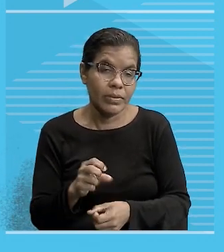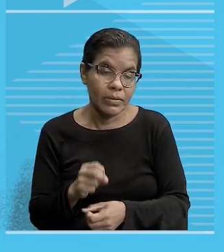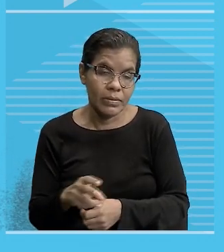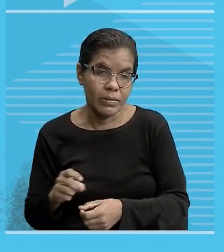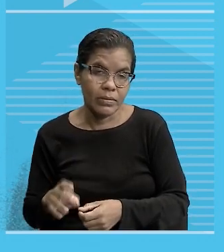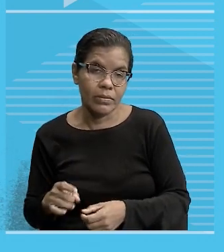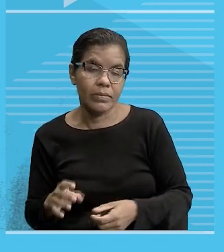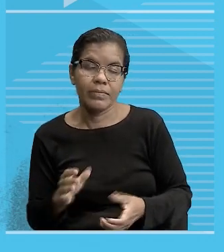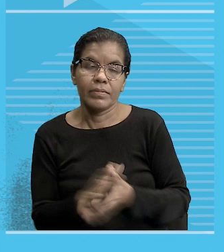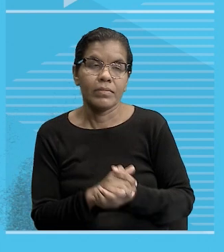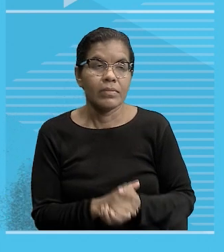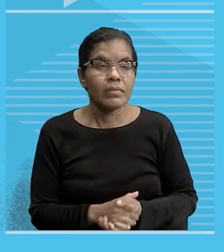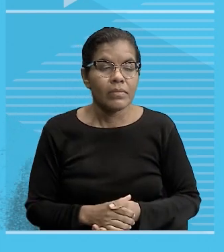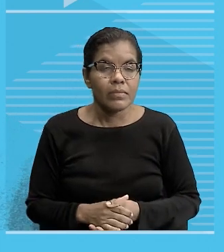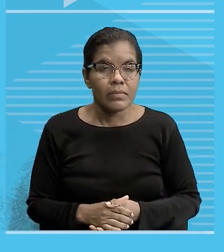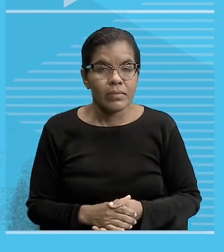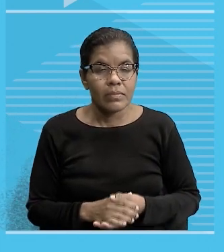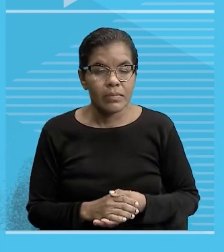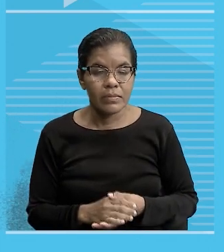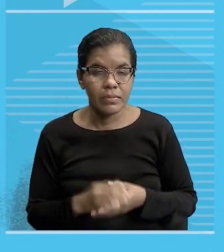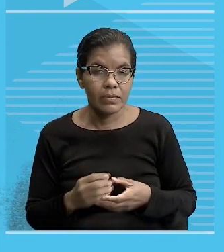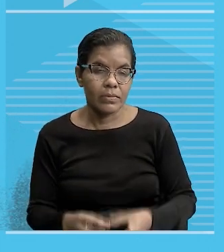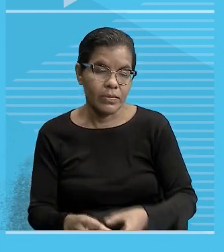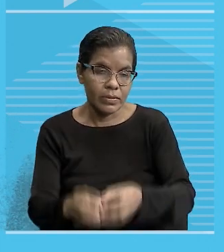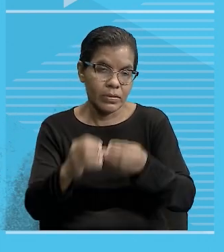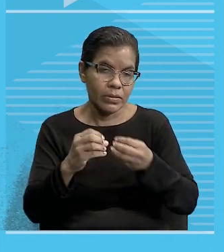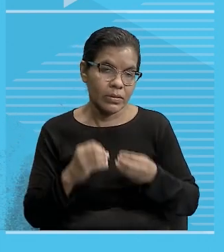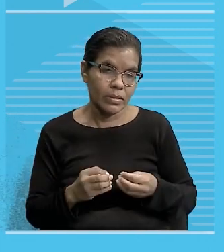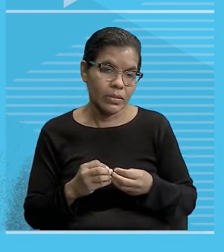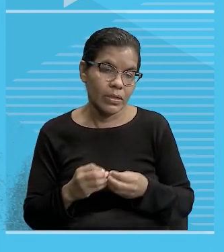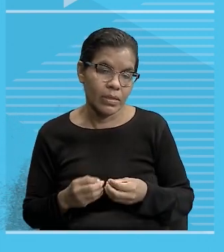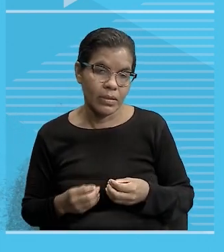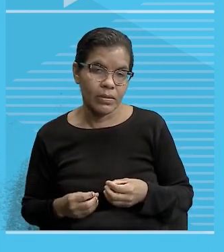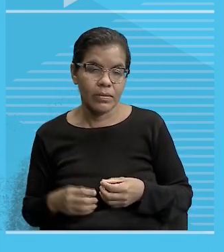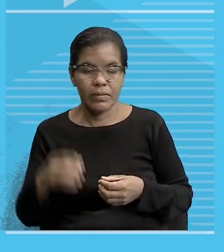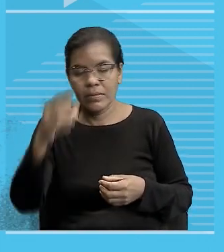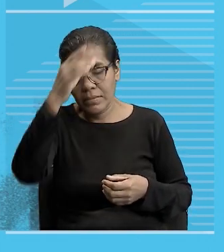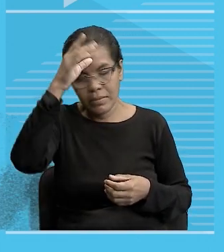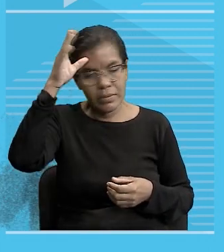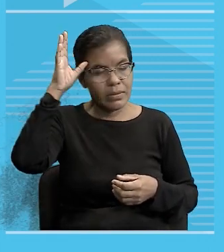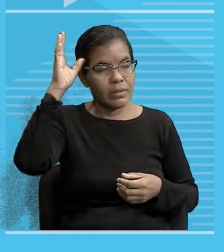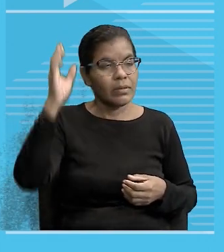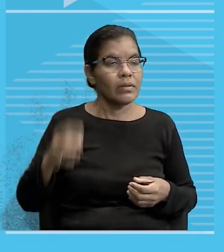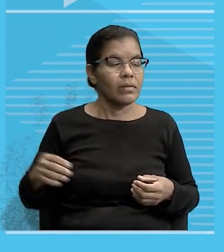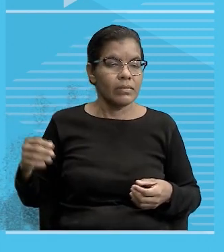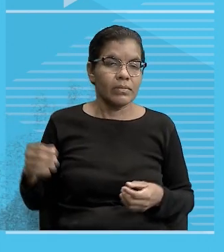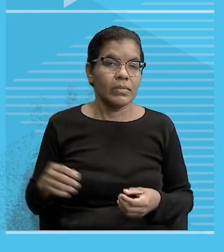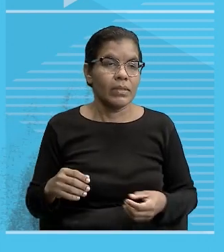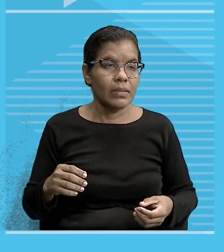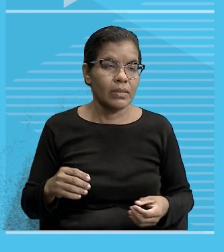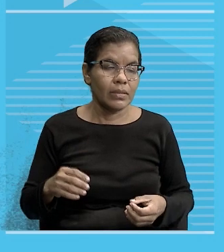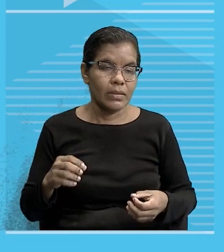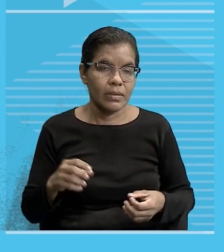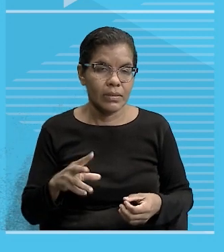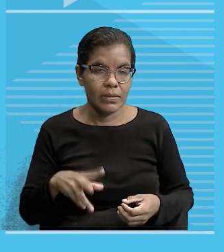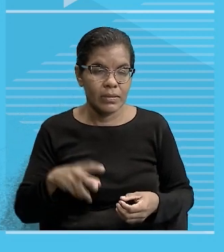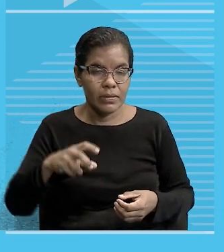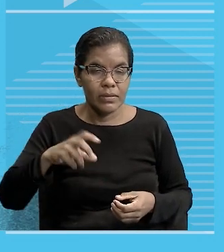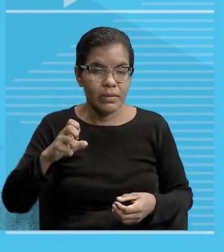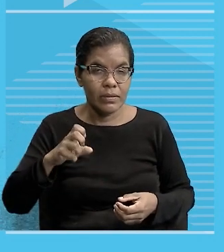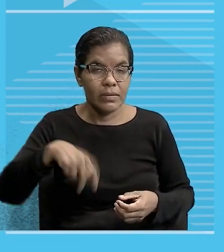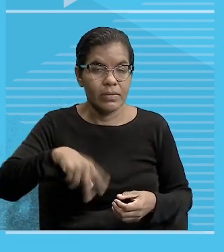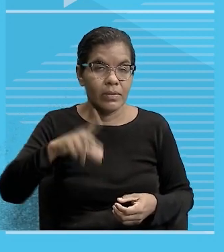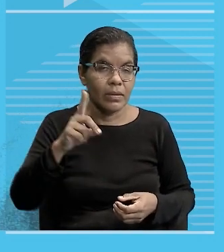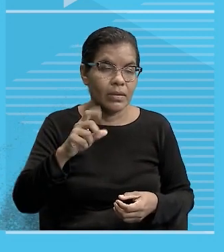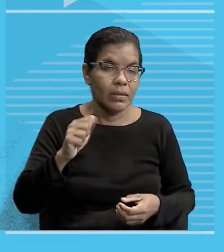isso era tentar conquistar os clientes a era das vendas era das vendas Concentração da venda de produtos